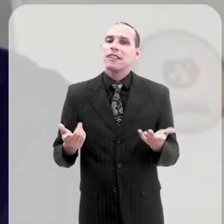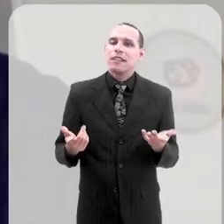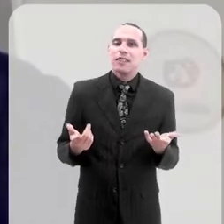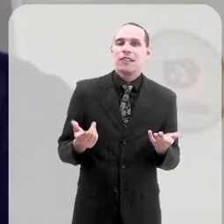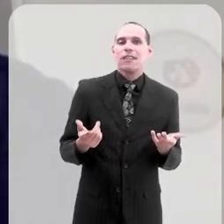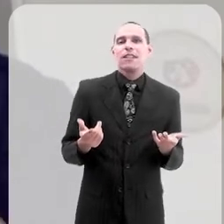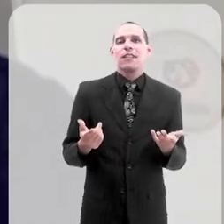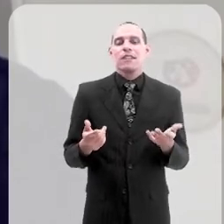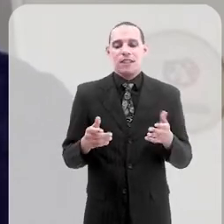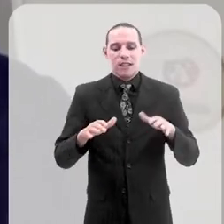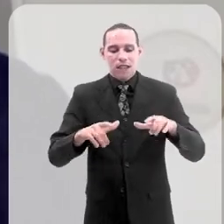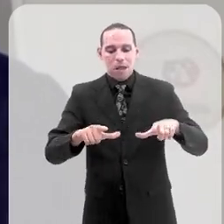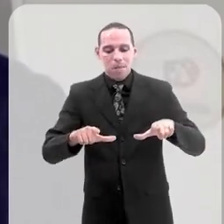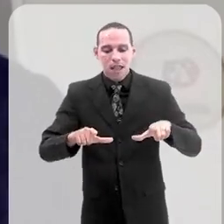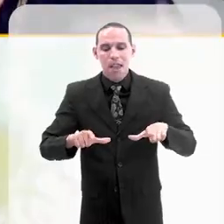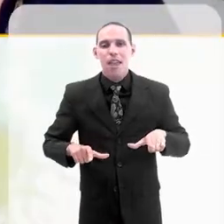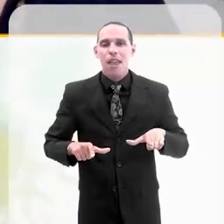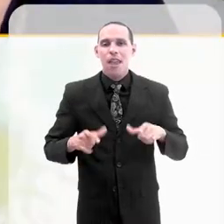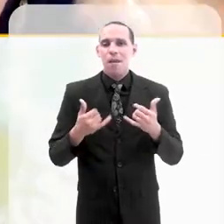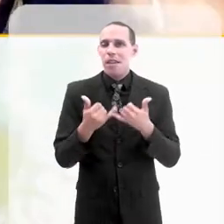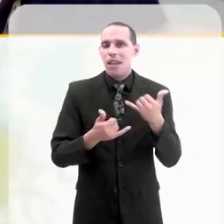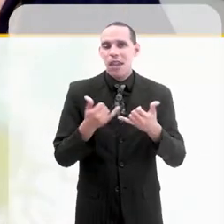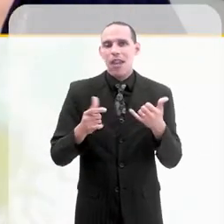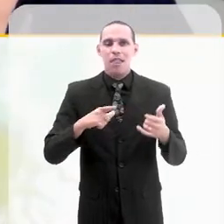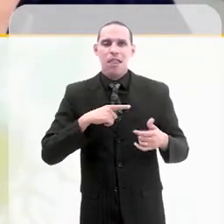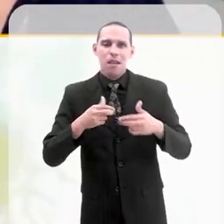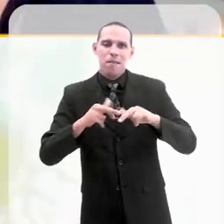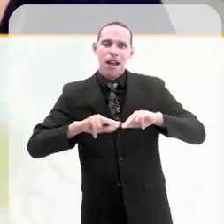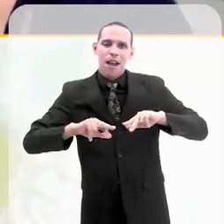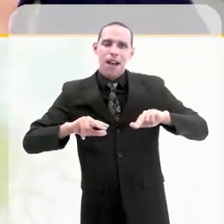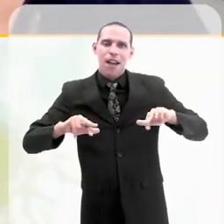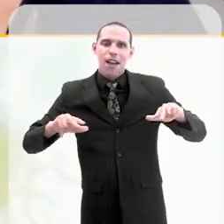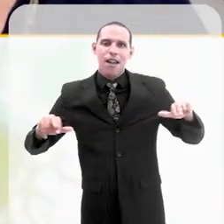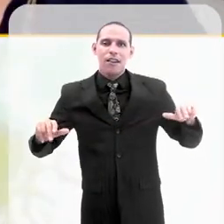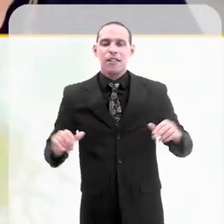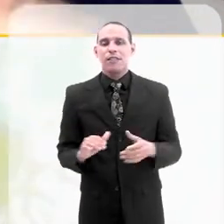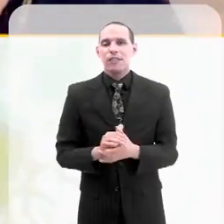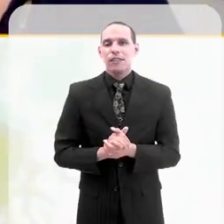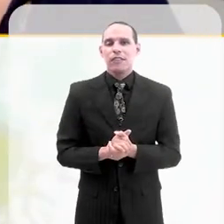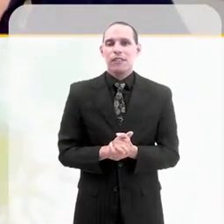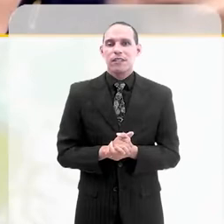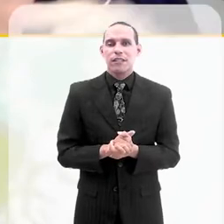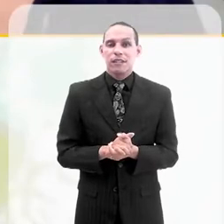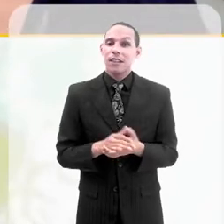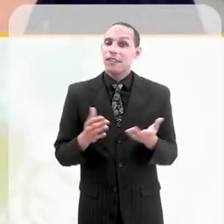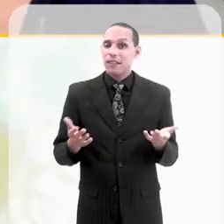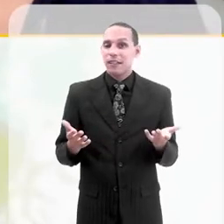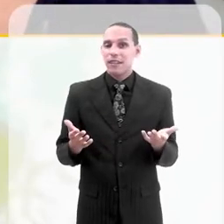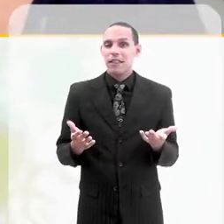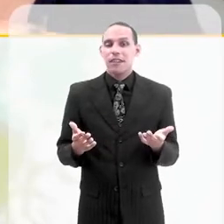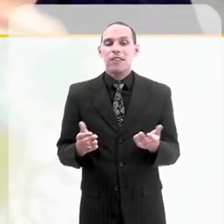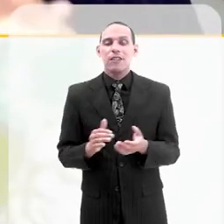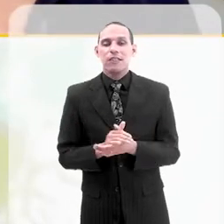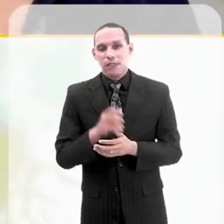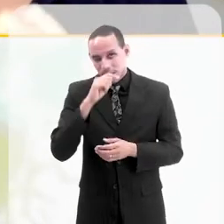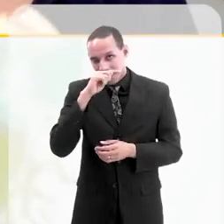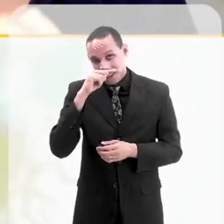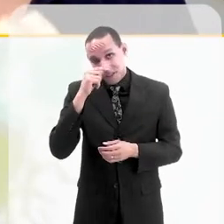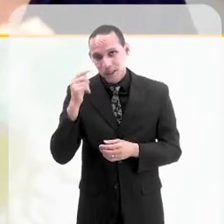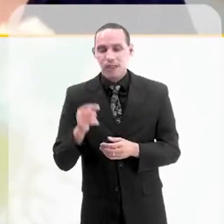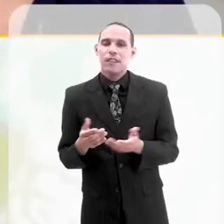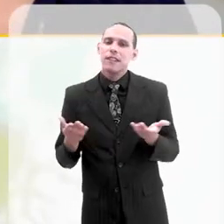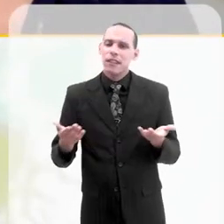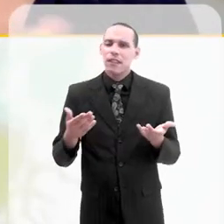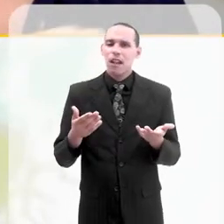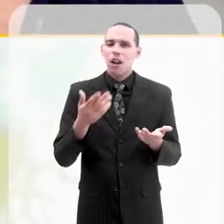tapetinhos, brinquedos, lindo, né? Eu impecável, de saltinho, né? E chegam dois irmãos com uma deficiência